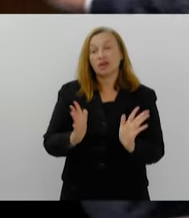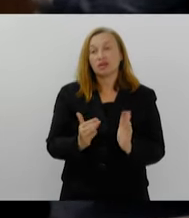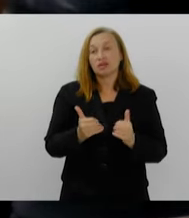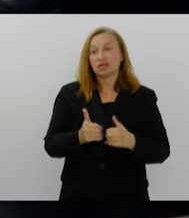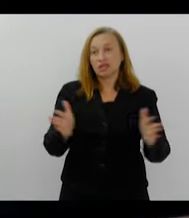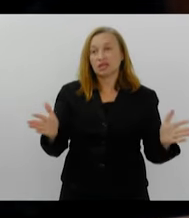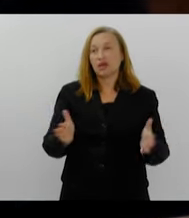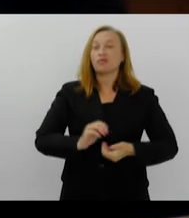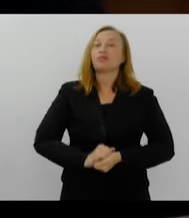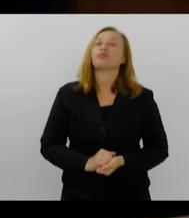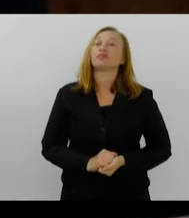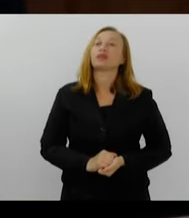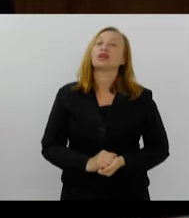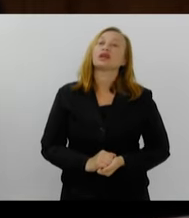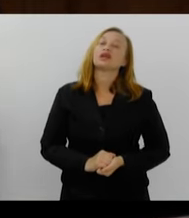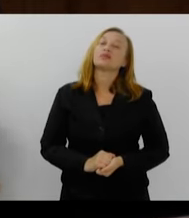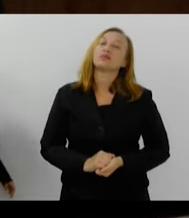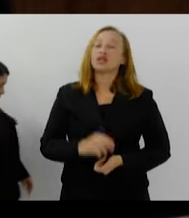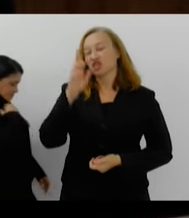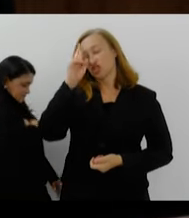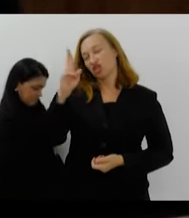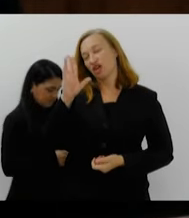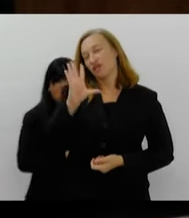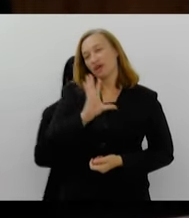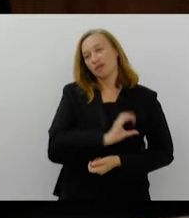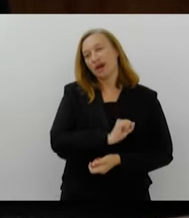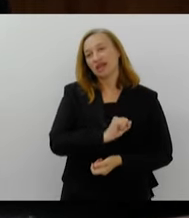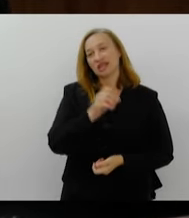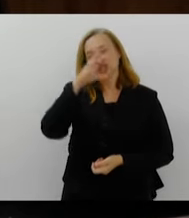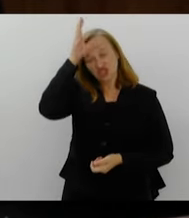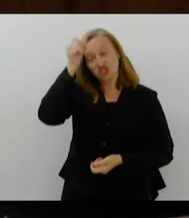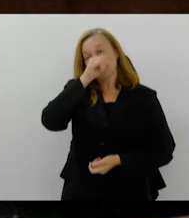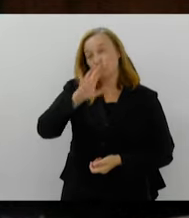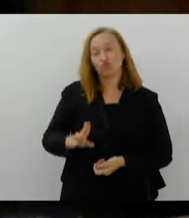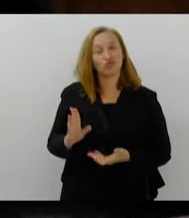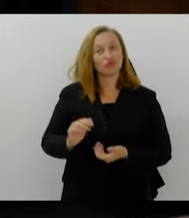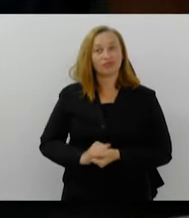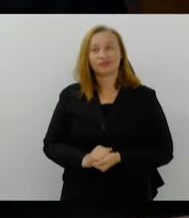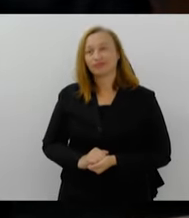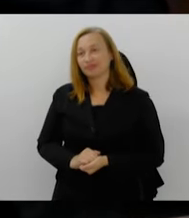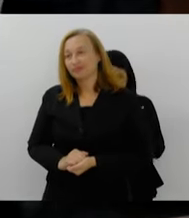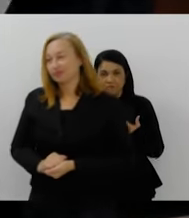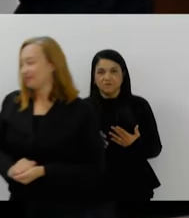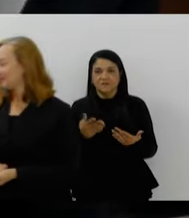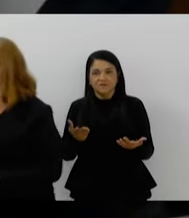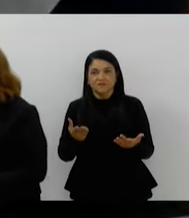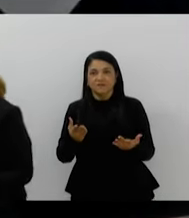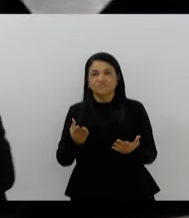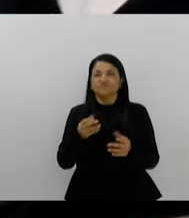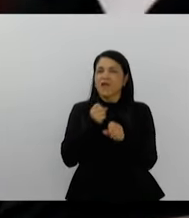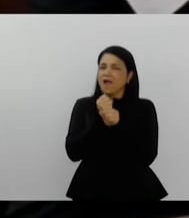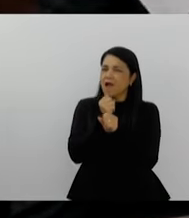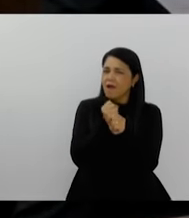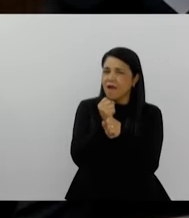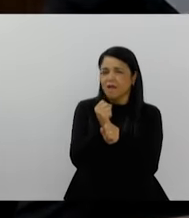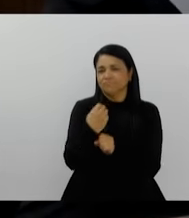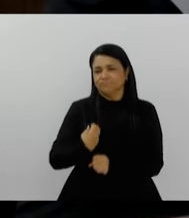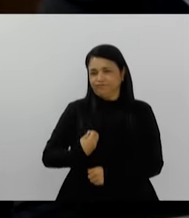doce e chefe Tia Ju, minha adorada Tia Ju, que há tantos anos a gente convive